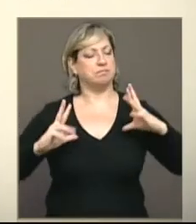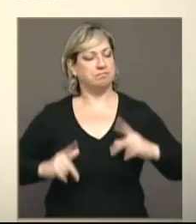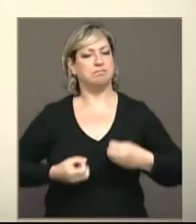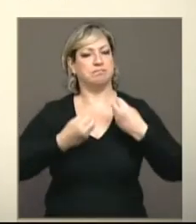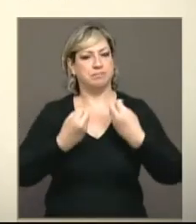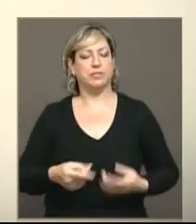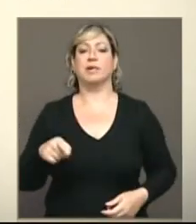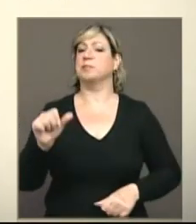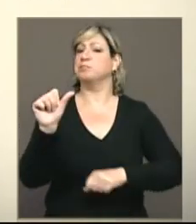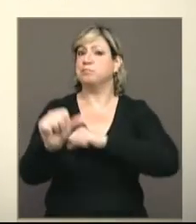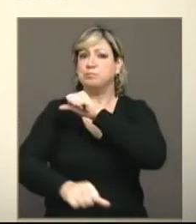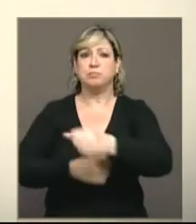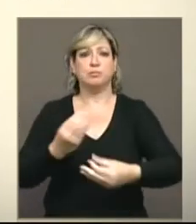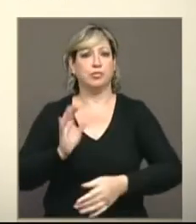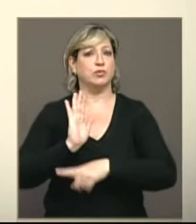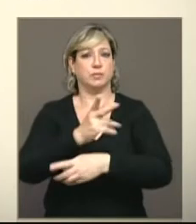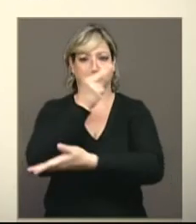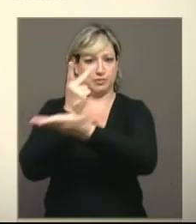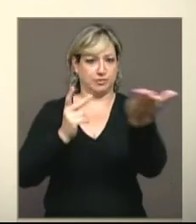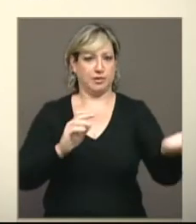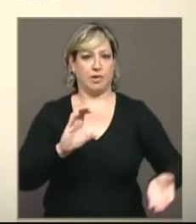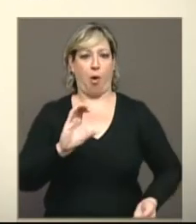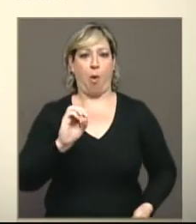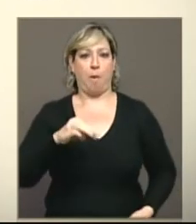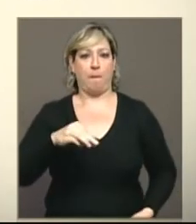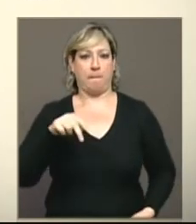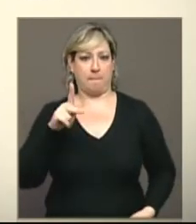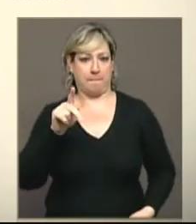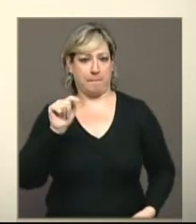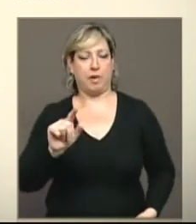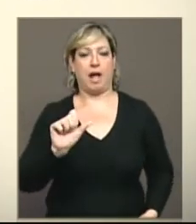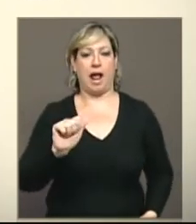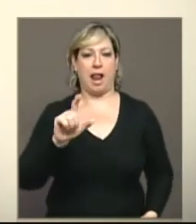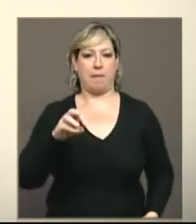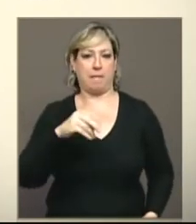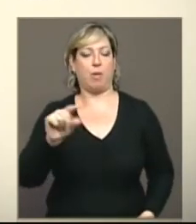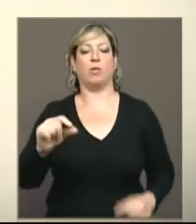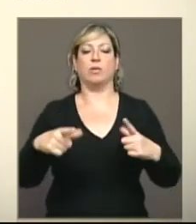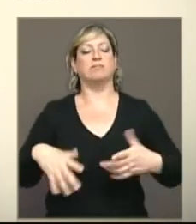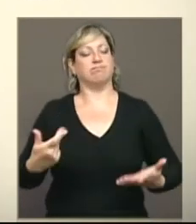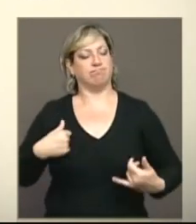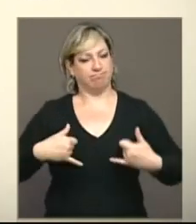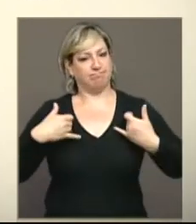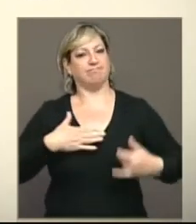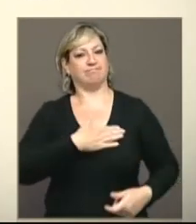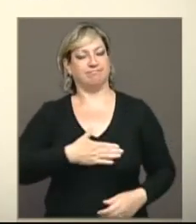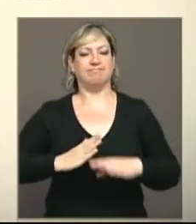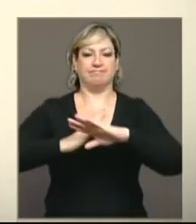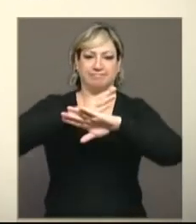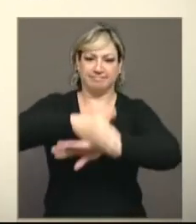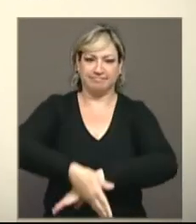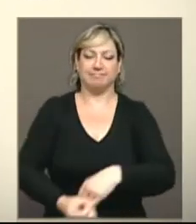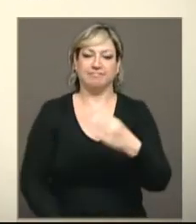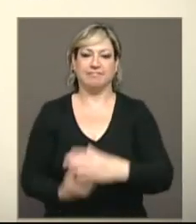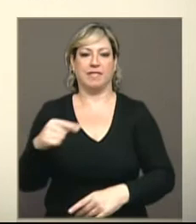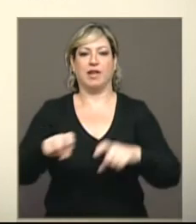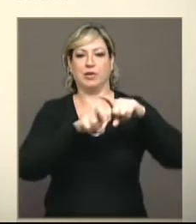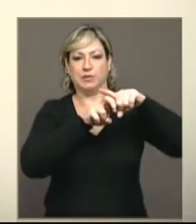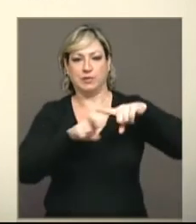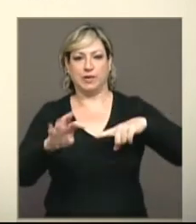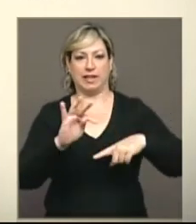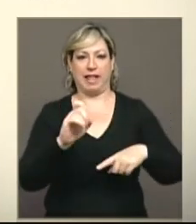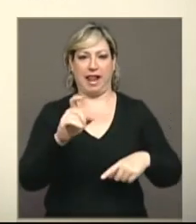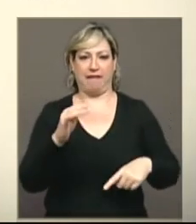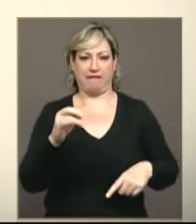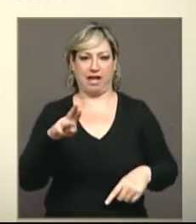do Alemão Luciano por isso para mim foi motivo de orgulho fazer a viagem inaugural do teleférico